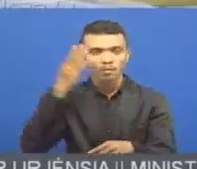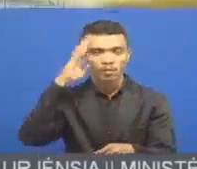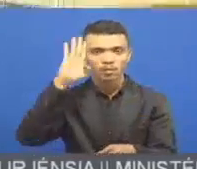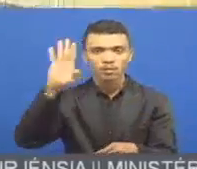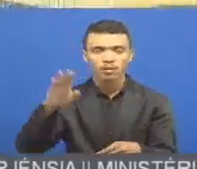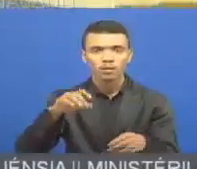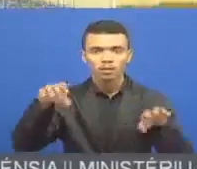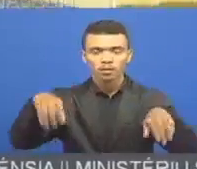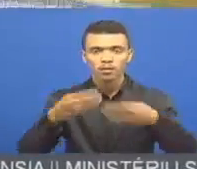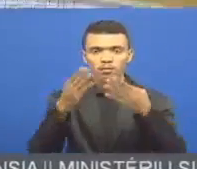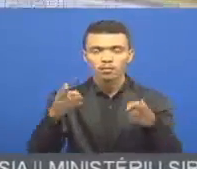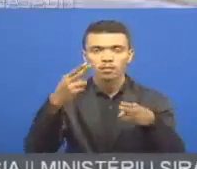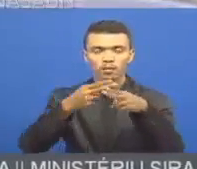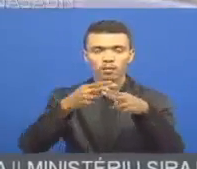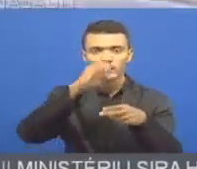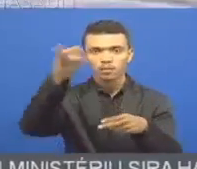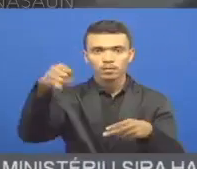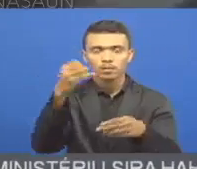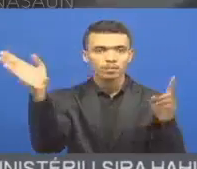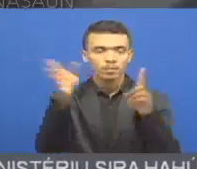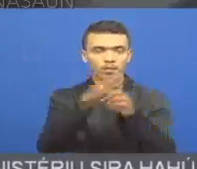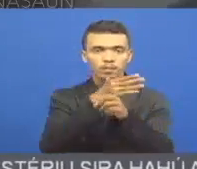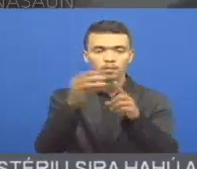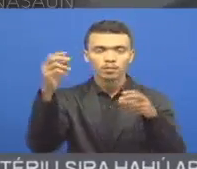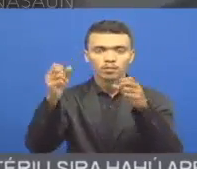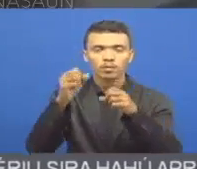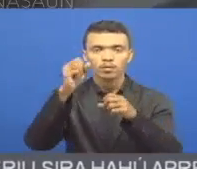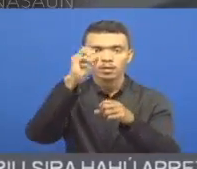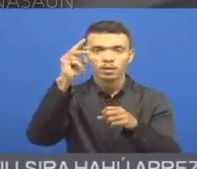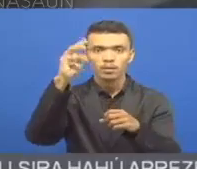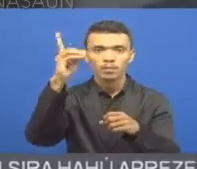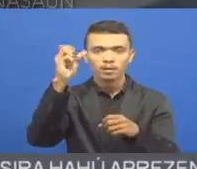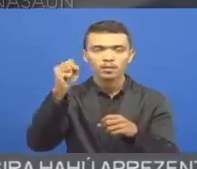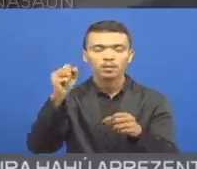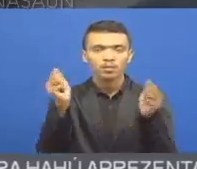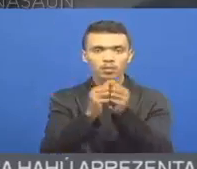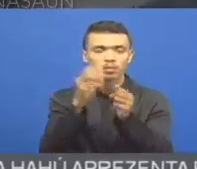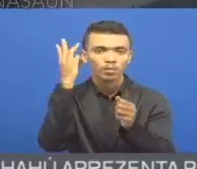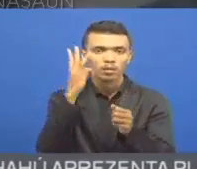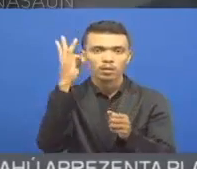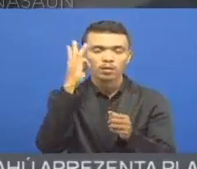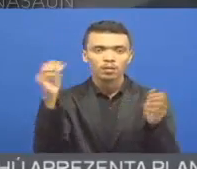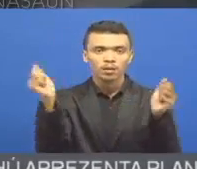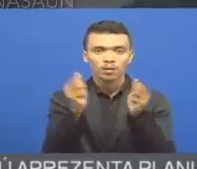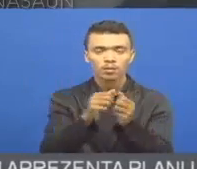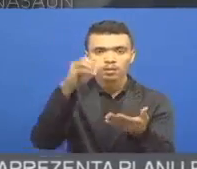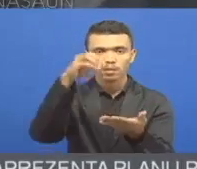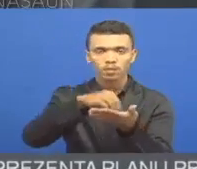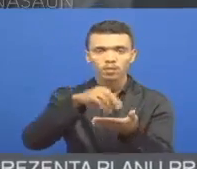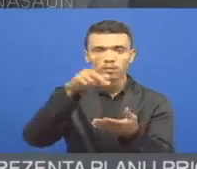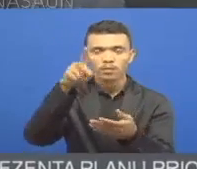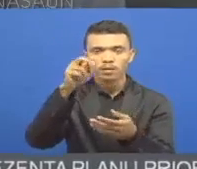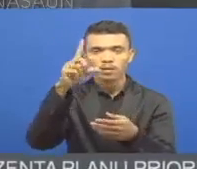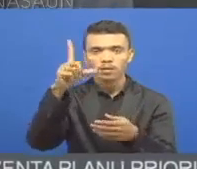Entretanto, o trabalhador inicial Z, nebe baku inicial MDC, né, ho condição lano, no dadão né, detém hela e